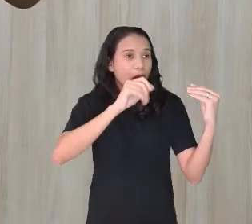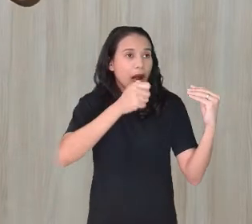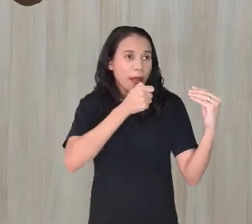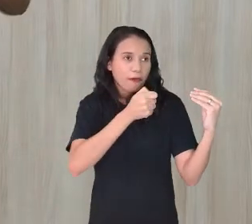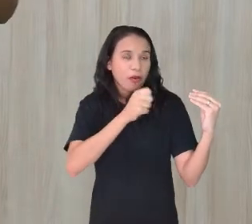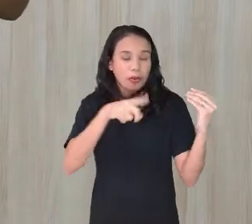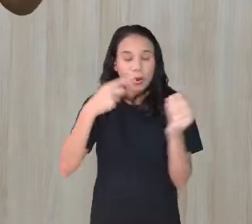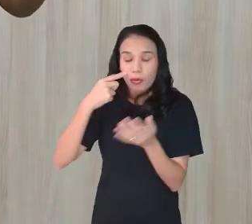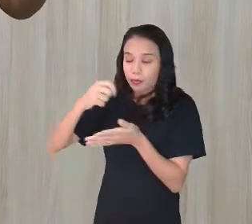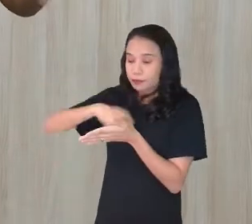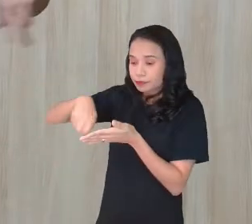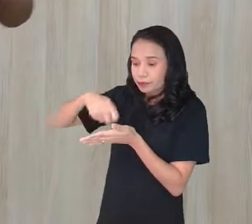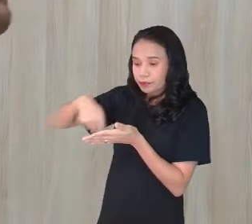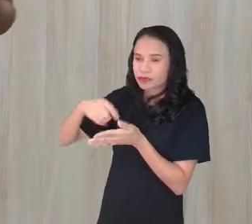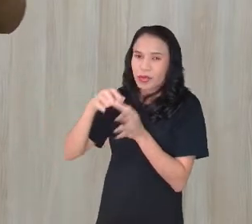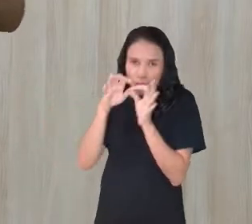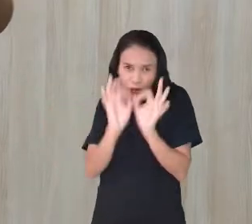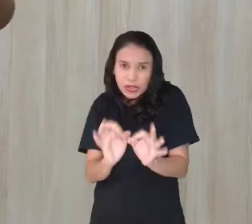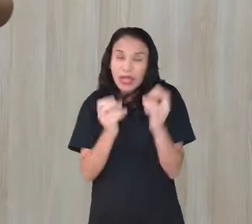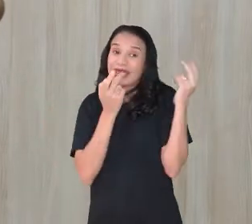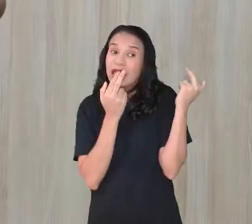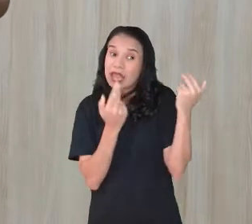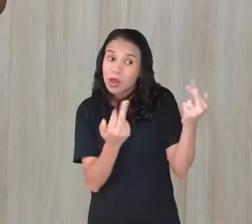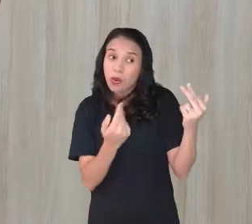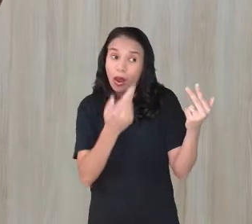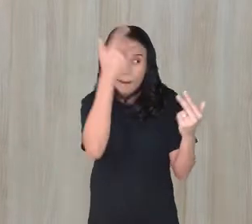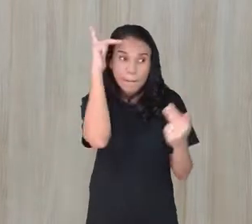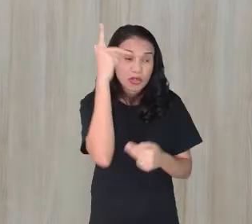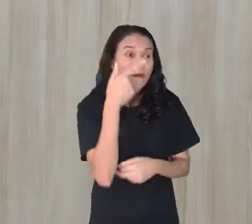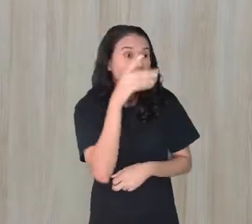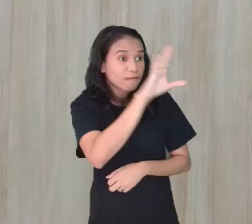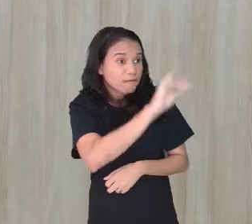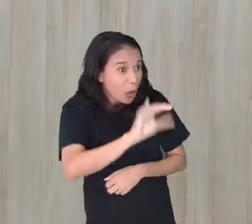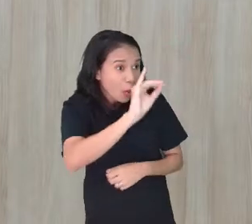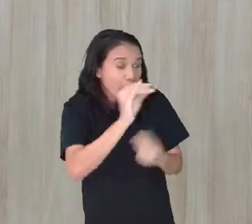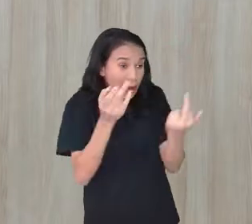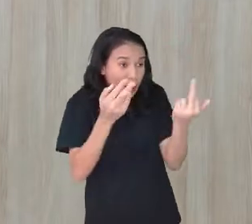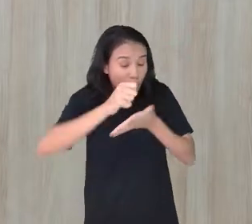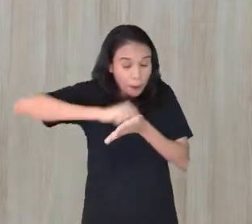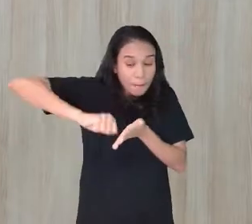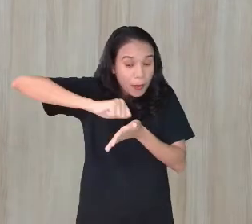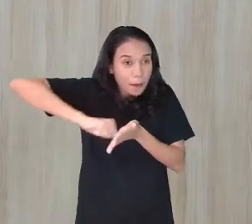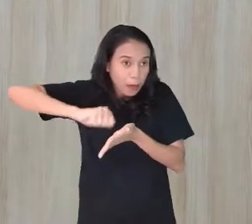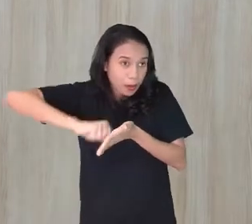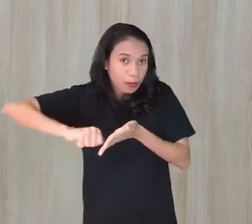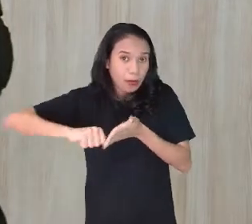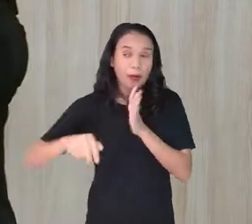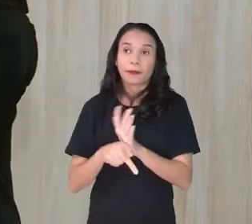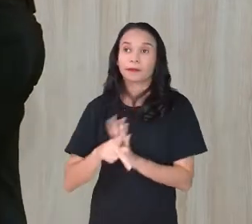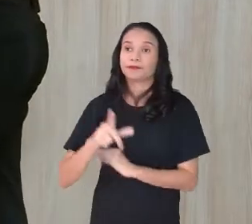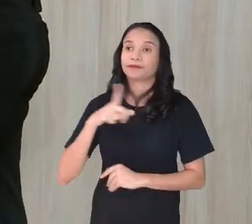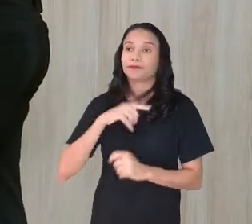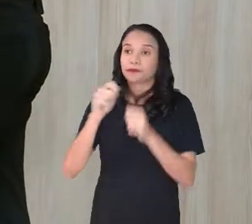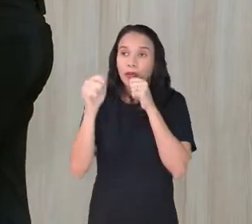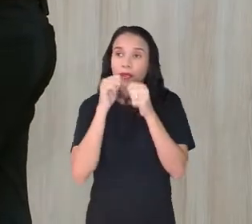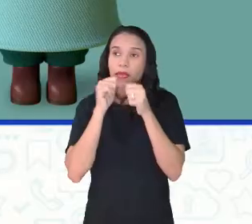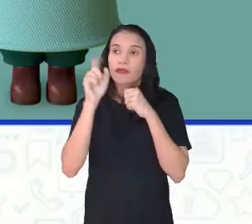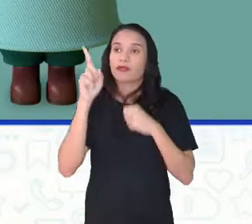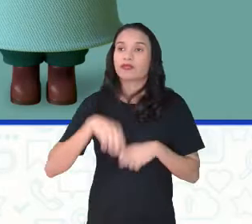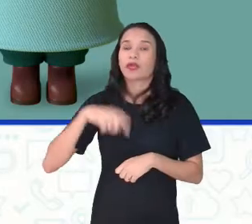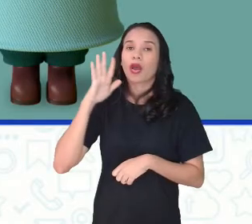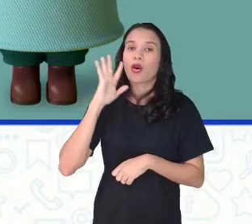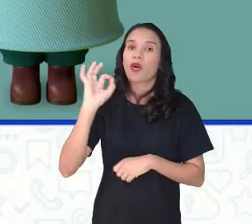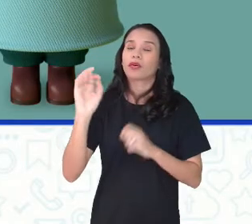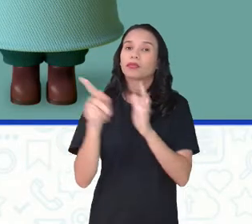alguma coisa, mas não é aconselhável. O aconselhável é que se transcreva exatamente aquilo que o entrevistado disse, tá? A entrevista é uma excelente fonte